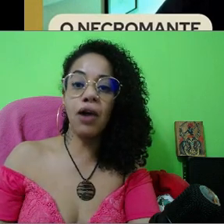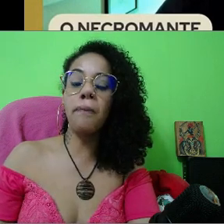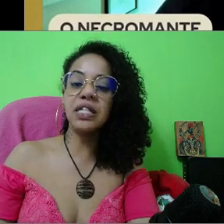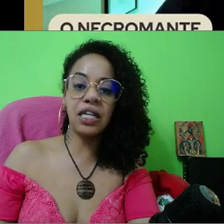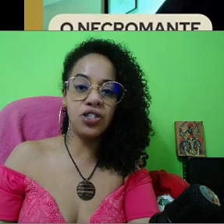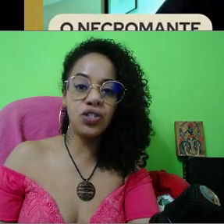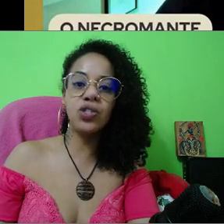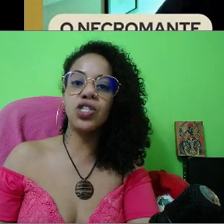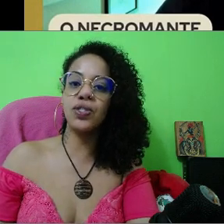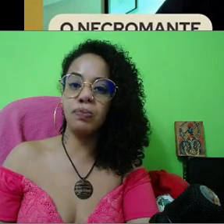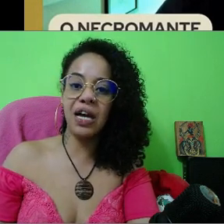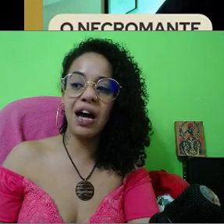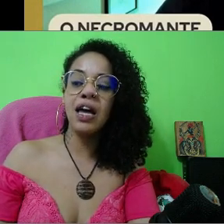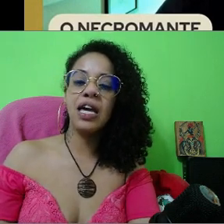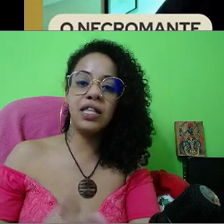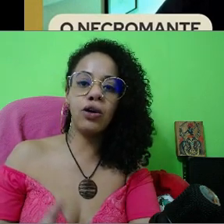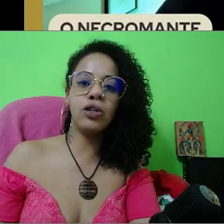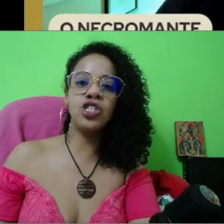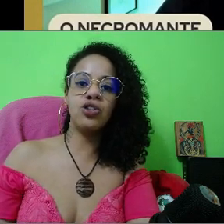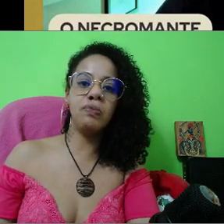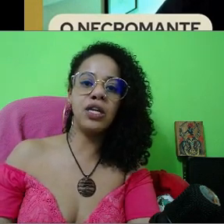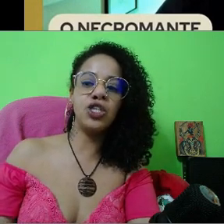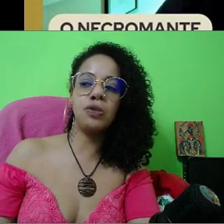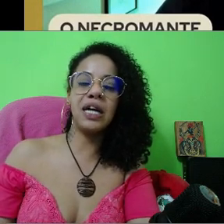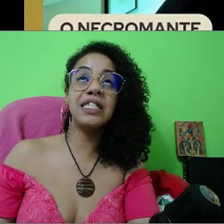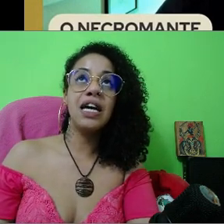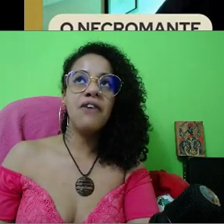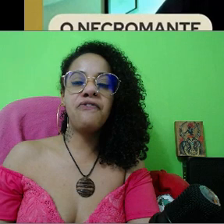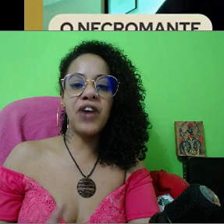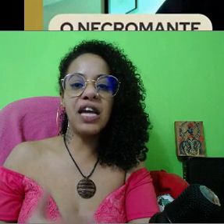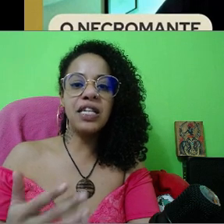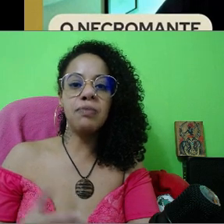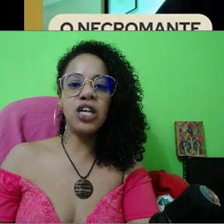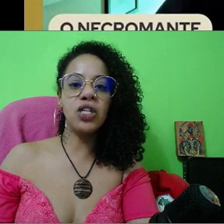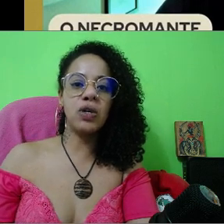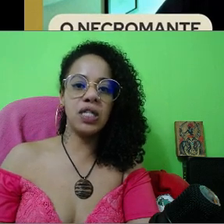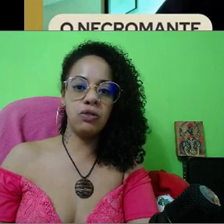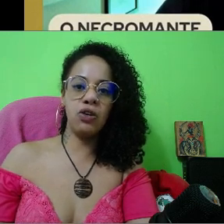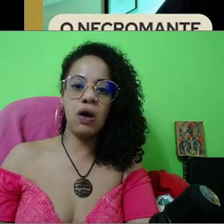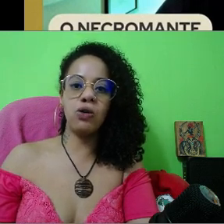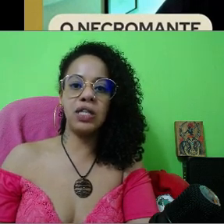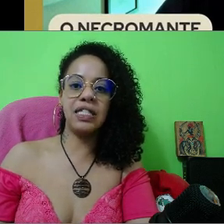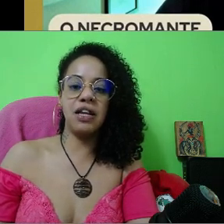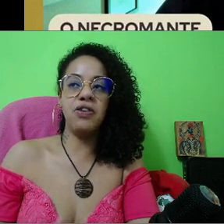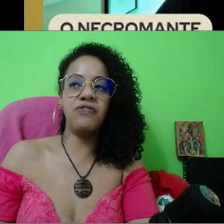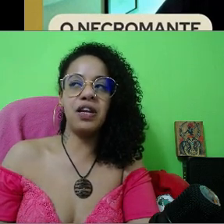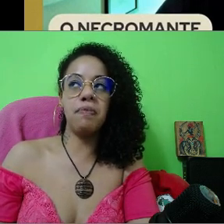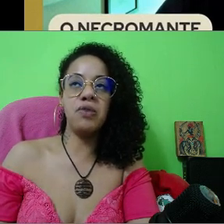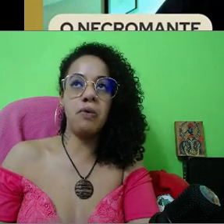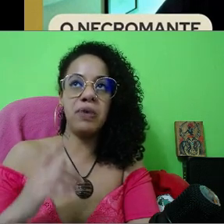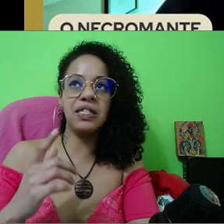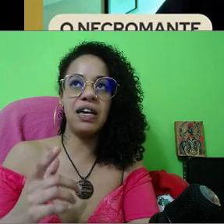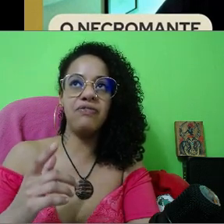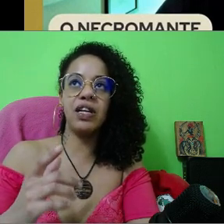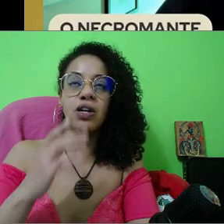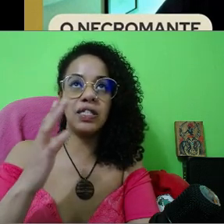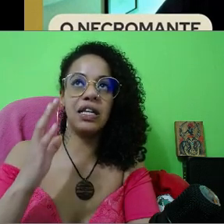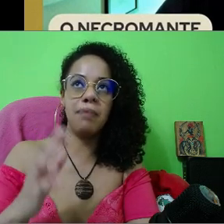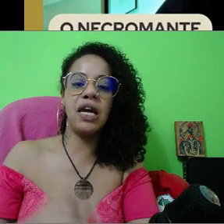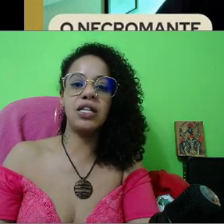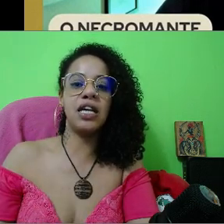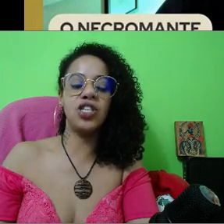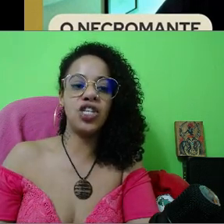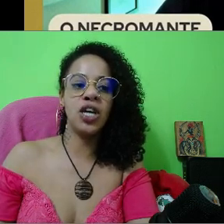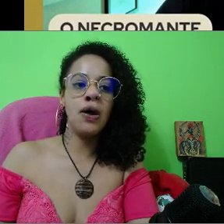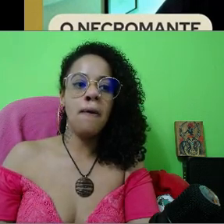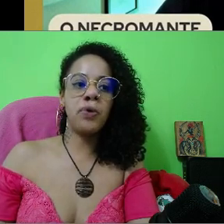meu e até você eu pensei em discutir sobre a ideologia dominante mas felizmente as coisas foram acontecendo e eu falei e eu pensei eu falei